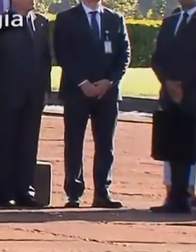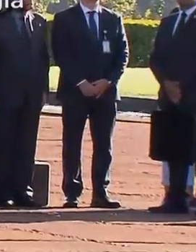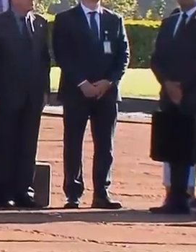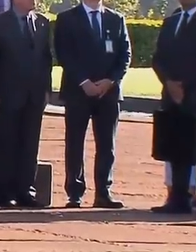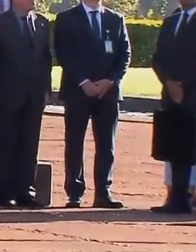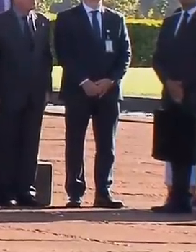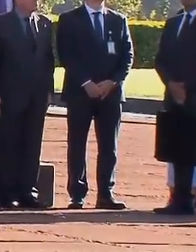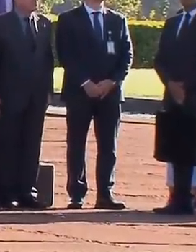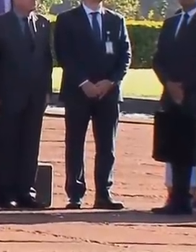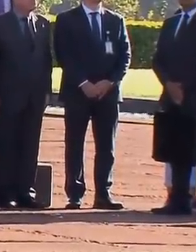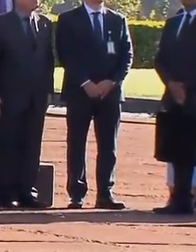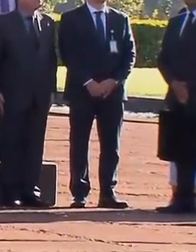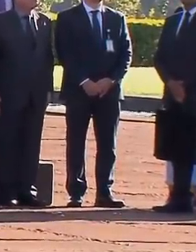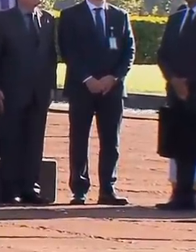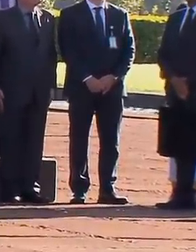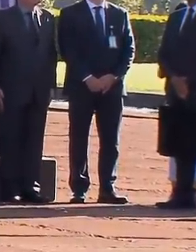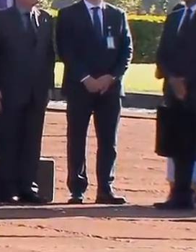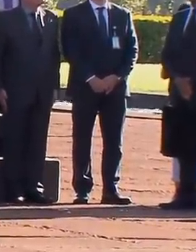Tchau!